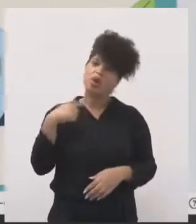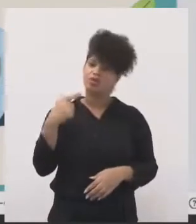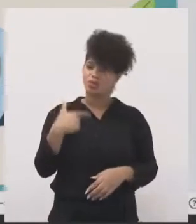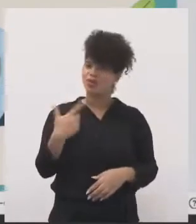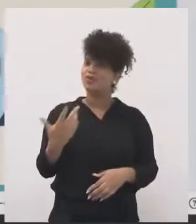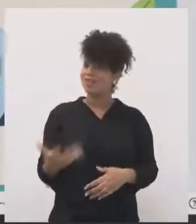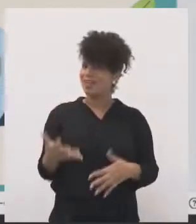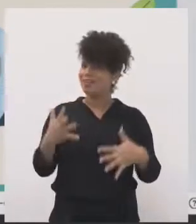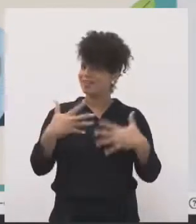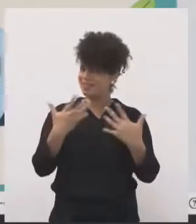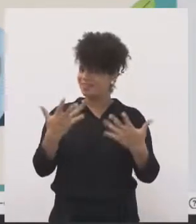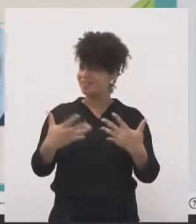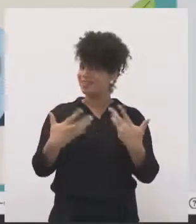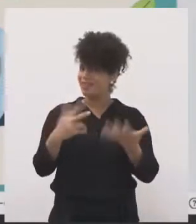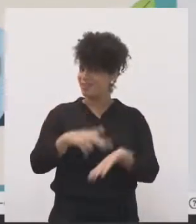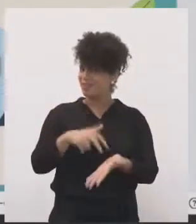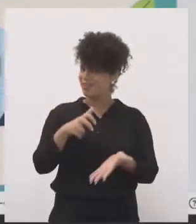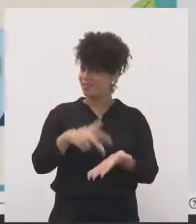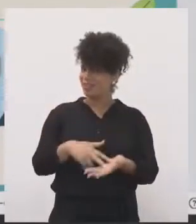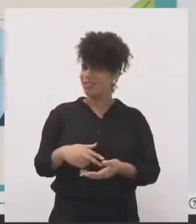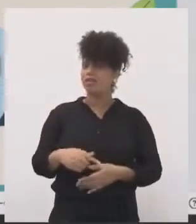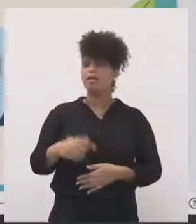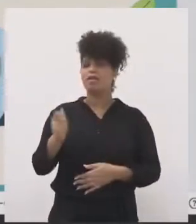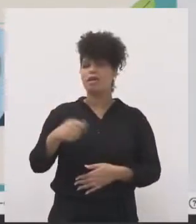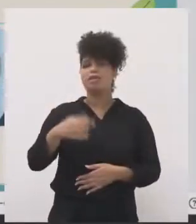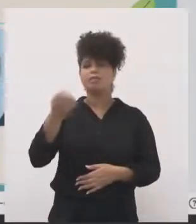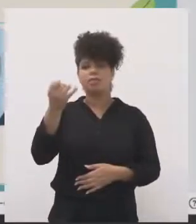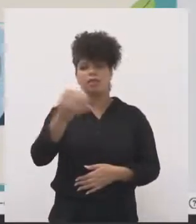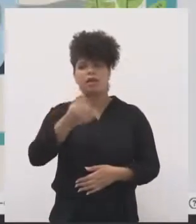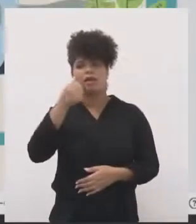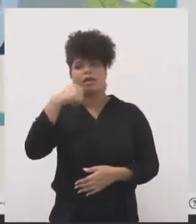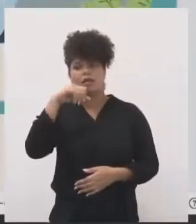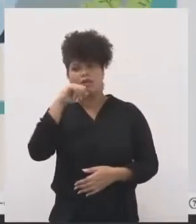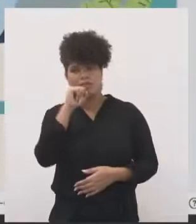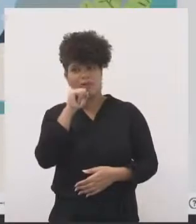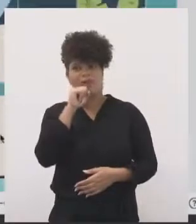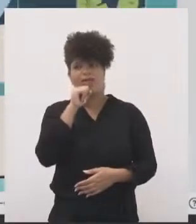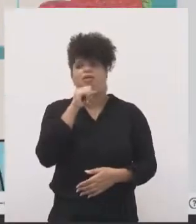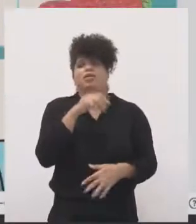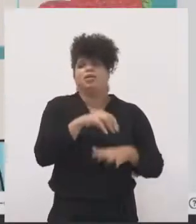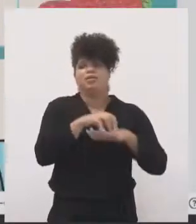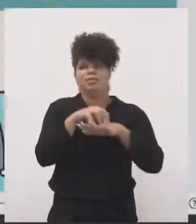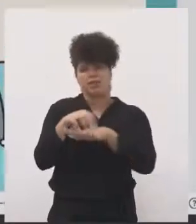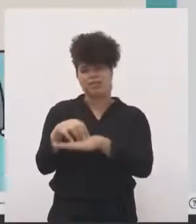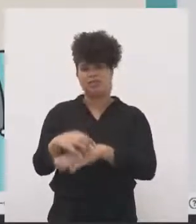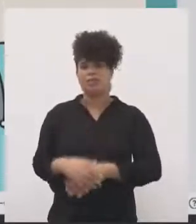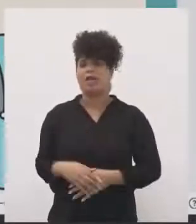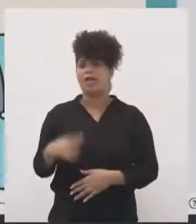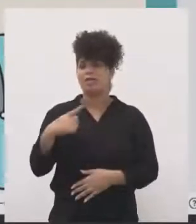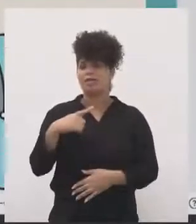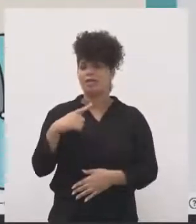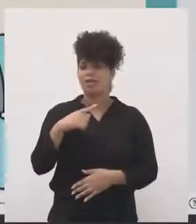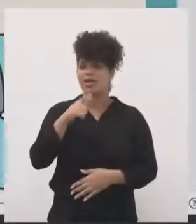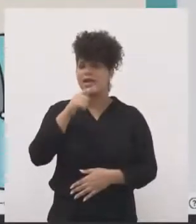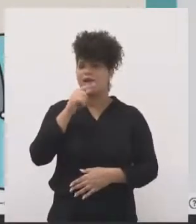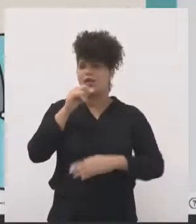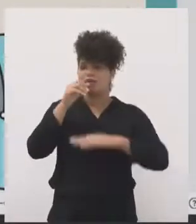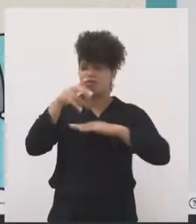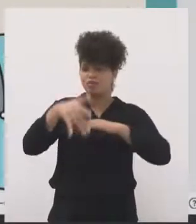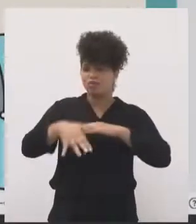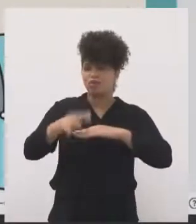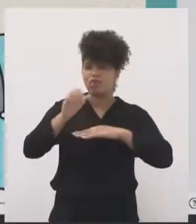muito sapeca. Contei a historinha da mamãe do Dino Filipino. Coloquei a cachoeira também lá do